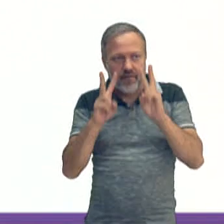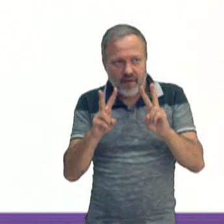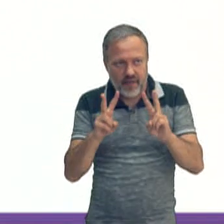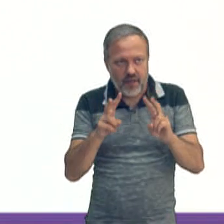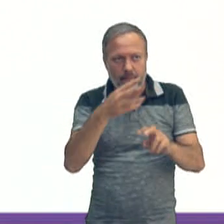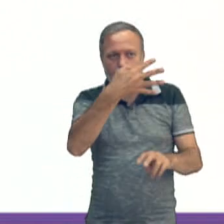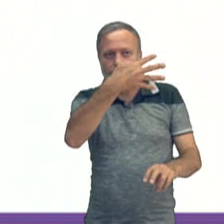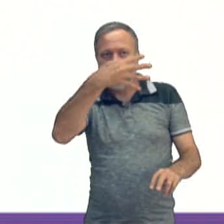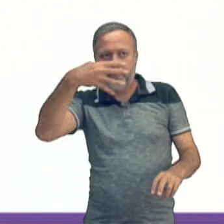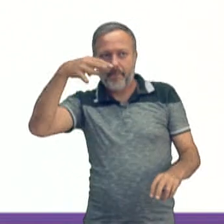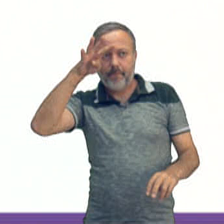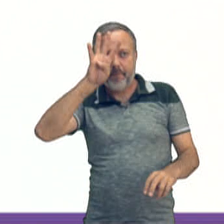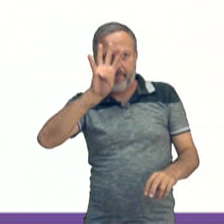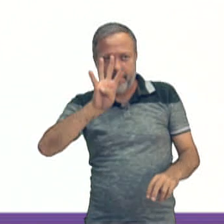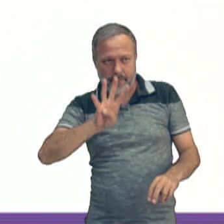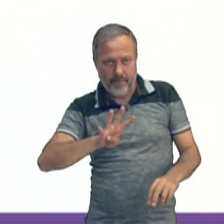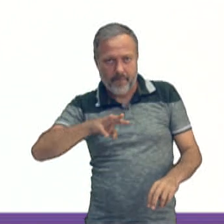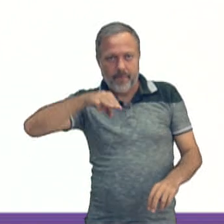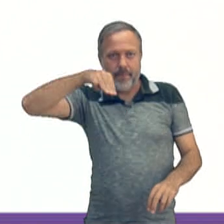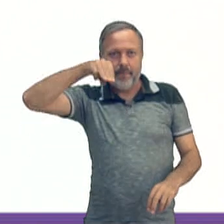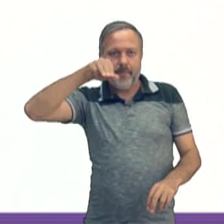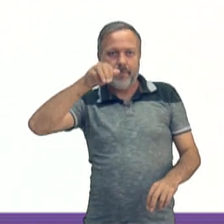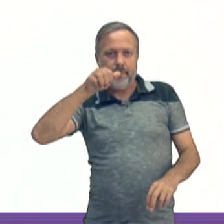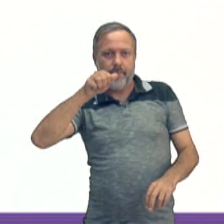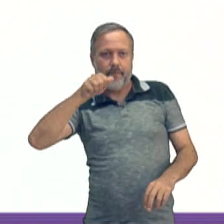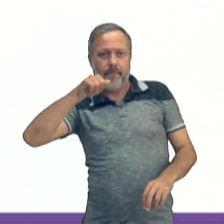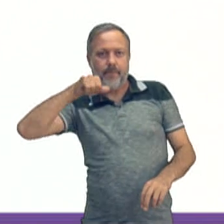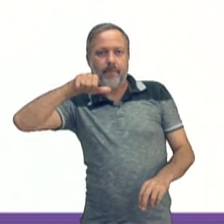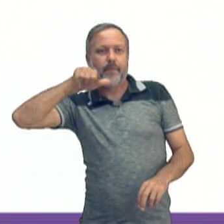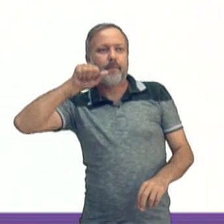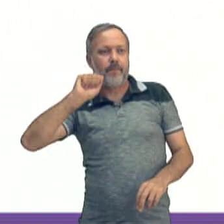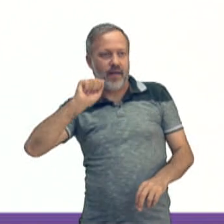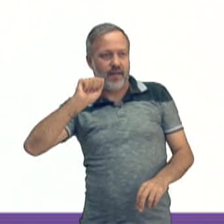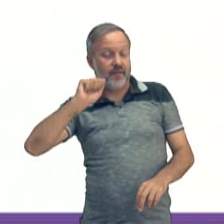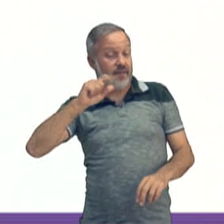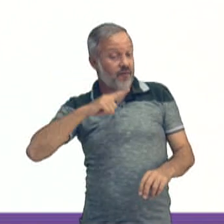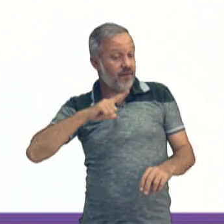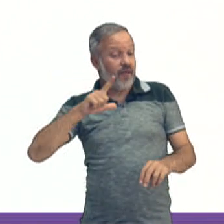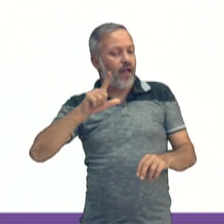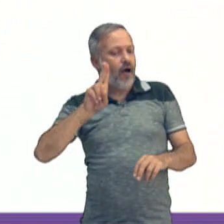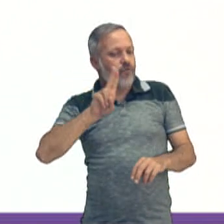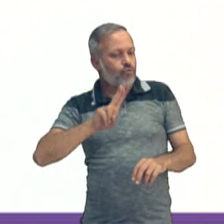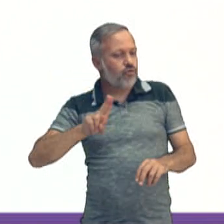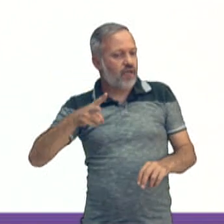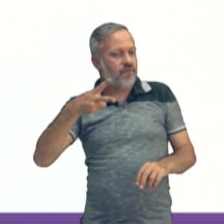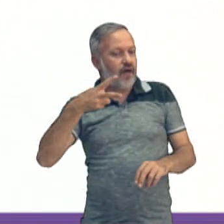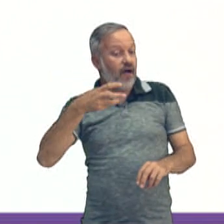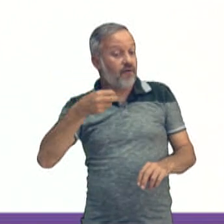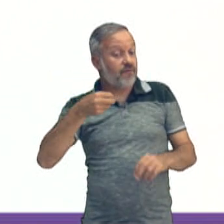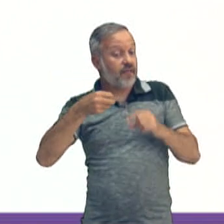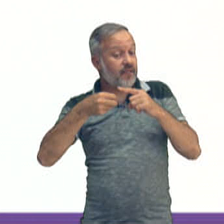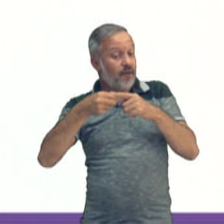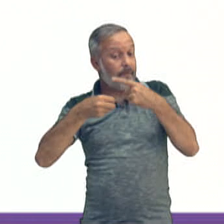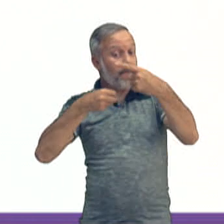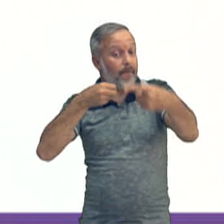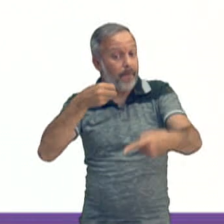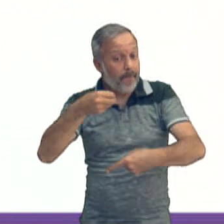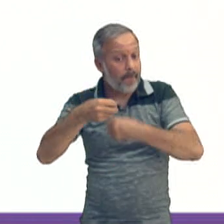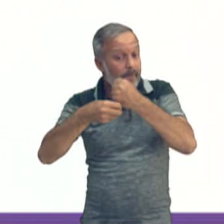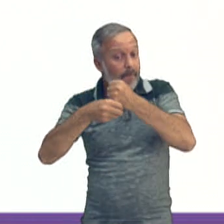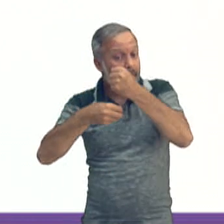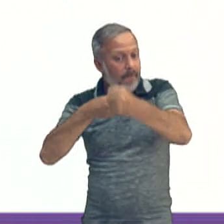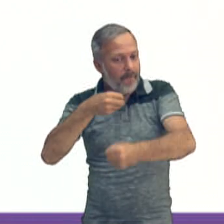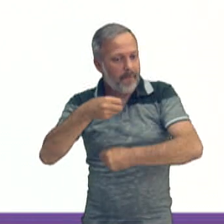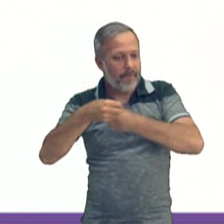ciclo de 20 em 20 anos, então é um calendário de conta longa. Ou seja, quando chegou em 2012, não era o fim do